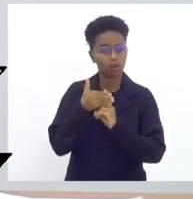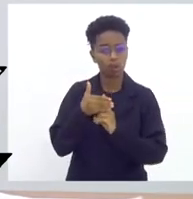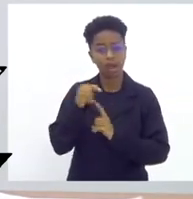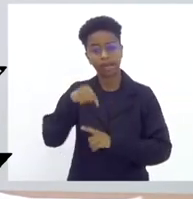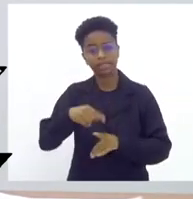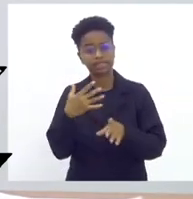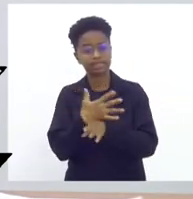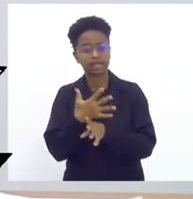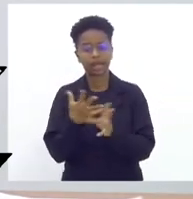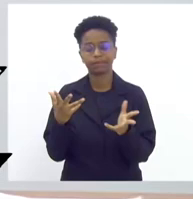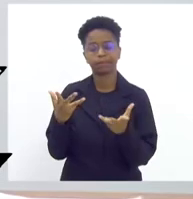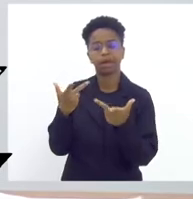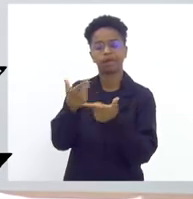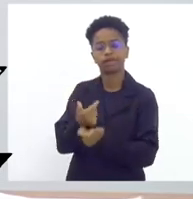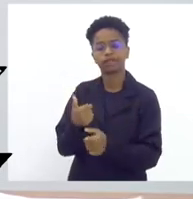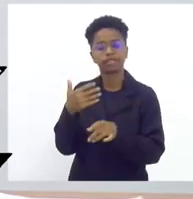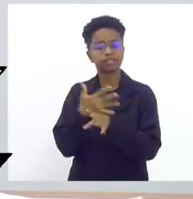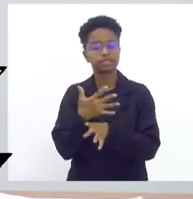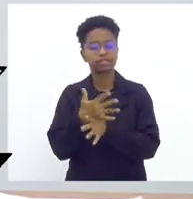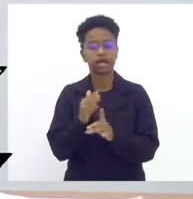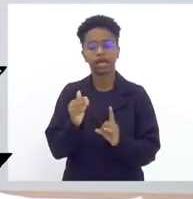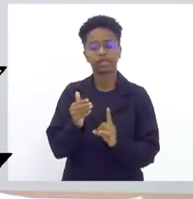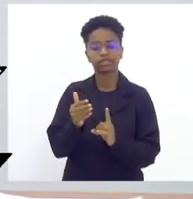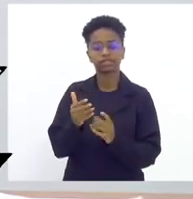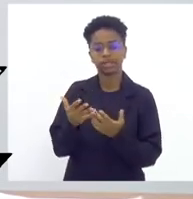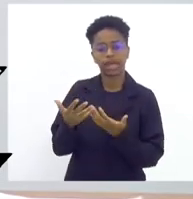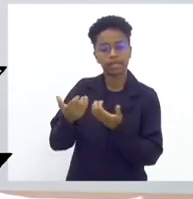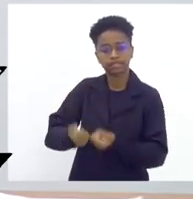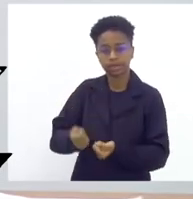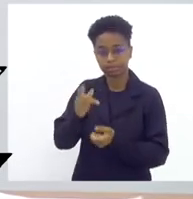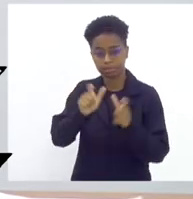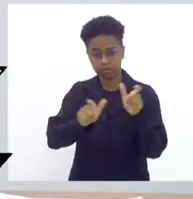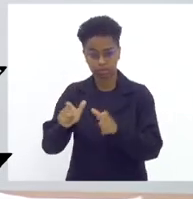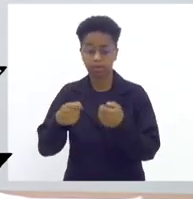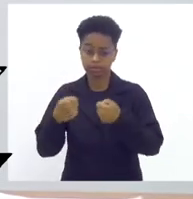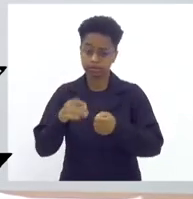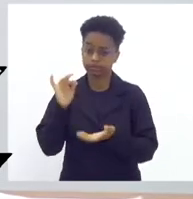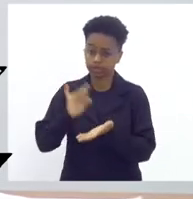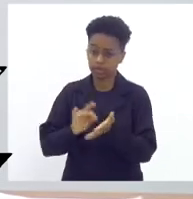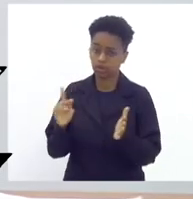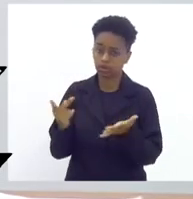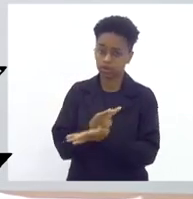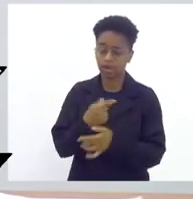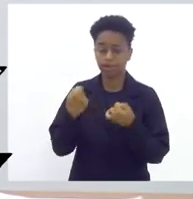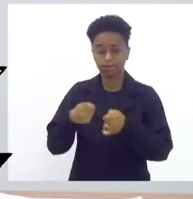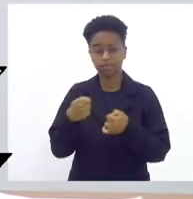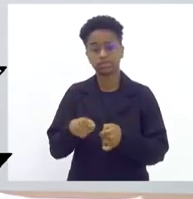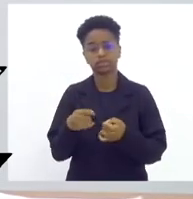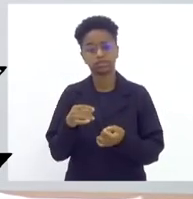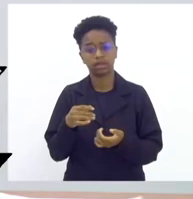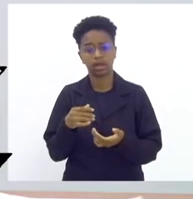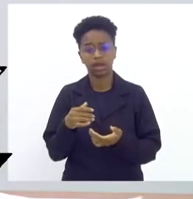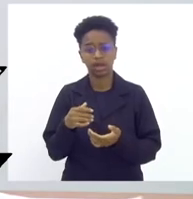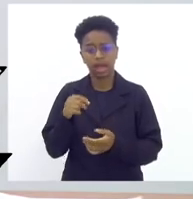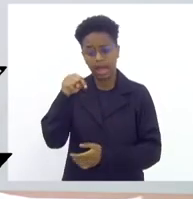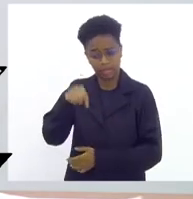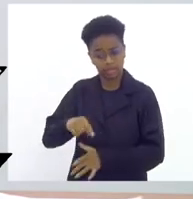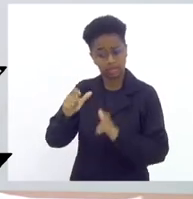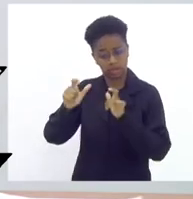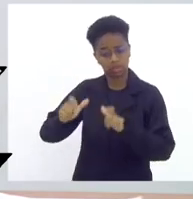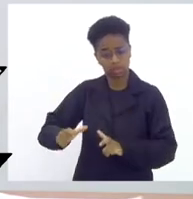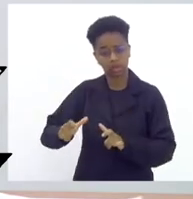na cidade maravilhosa cidade que recepciona isso precisa ser real Isso precisa ser concreto e esse espaço aqui